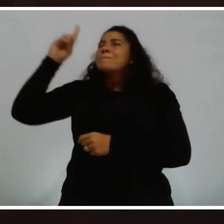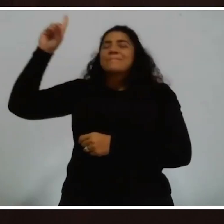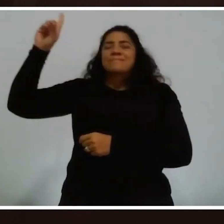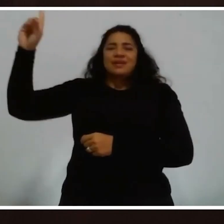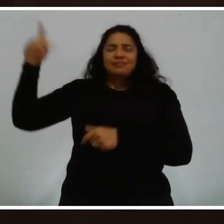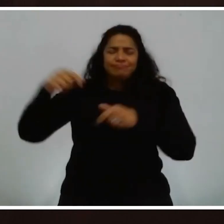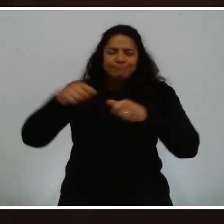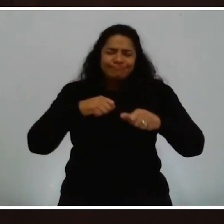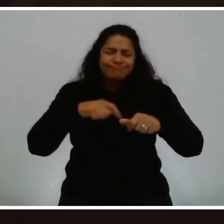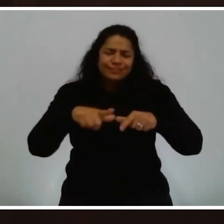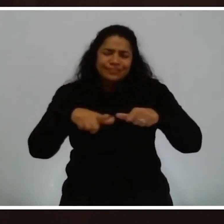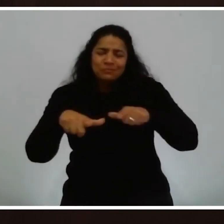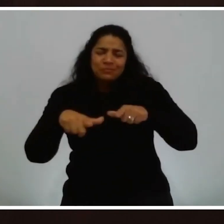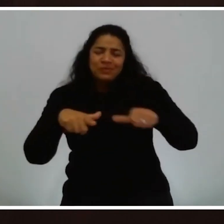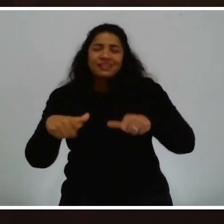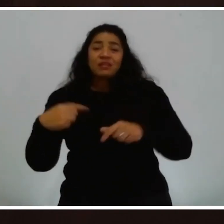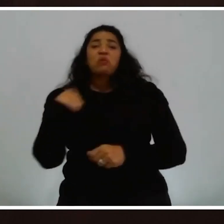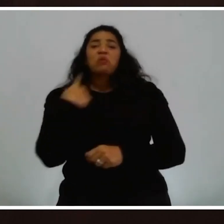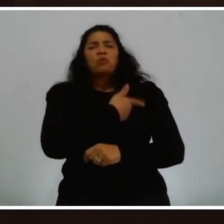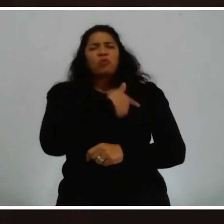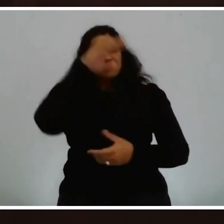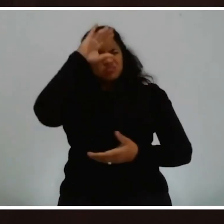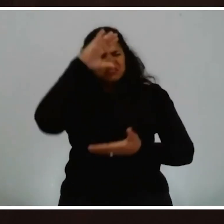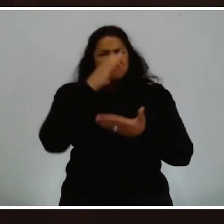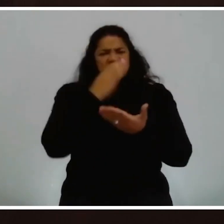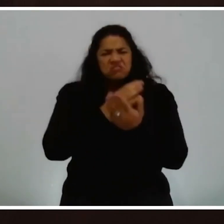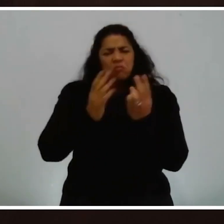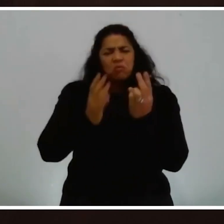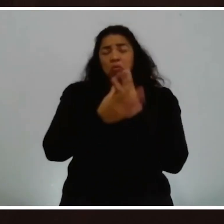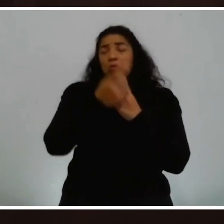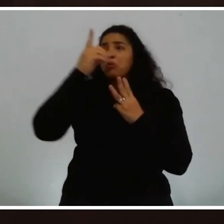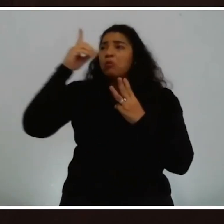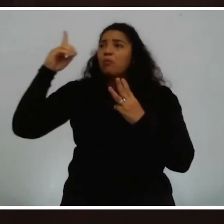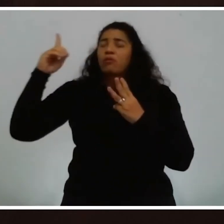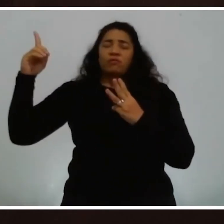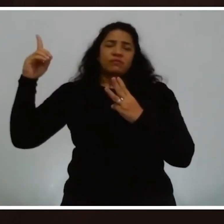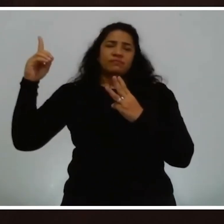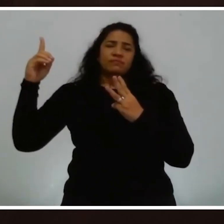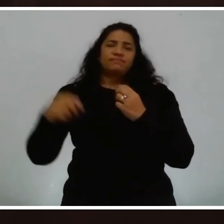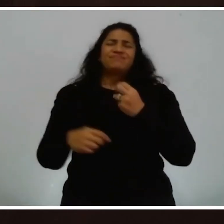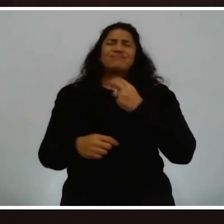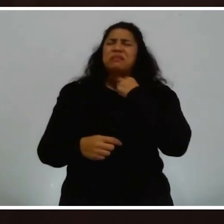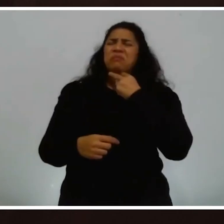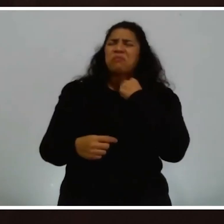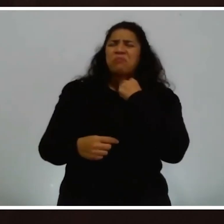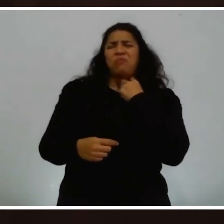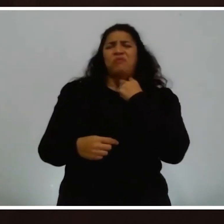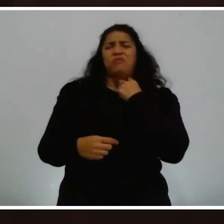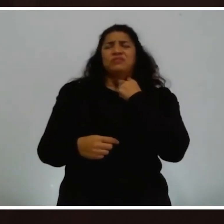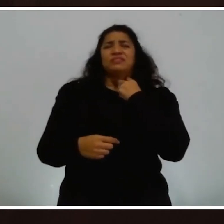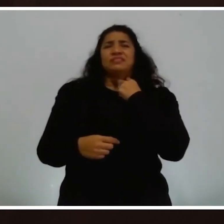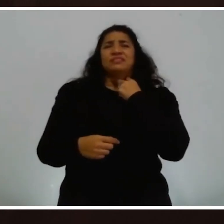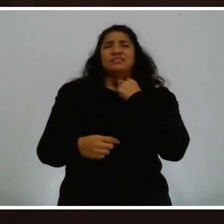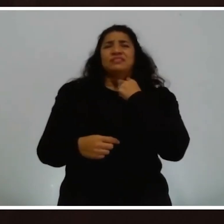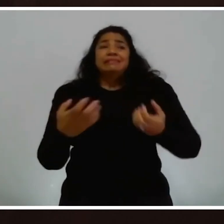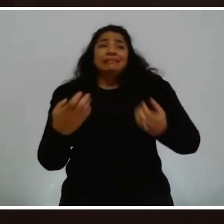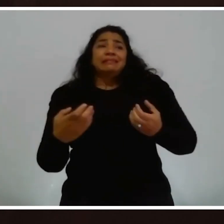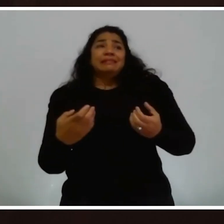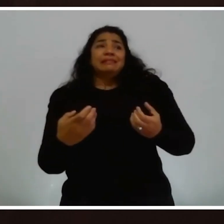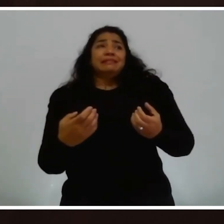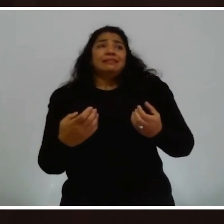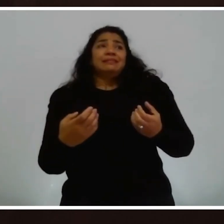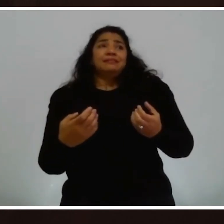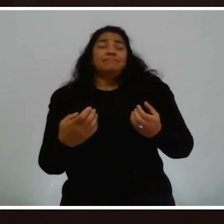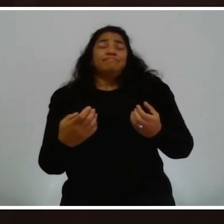triuno. Não tente sistematizar, não tente transformar isso numa teologia, né?